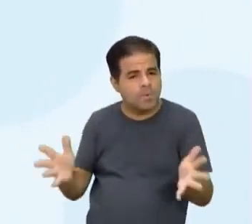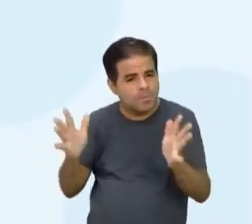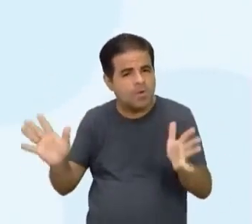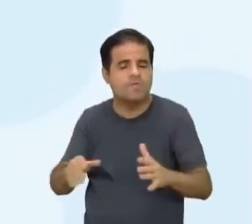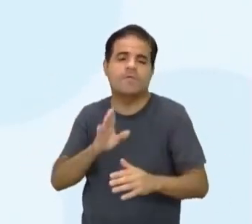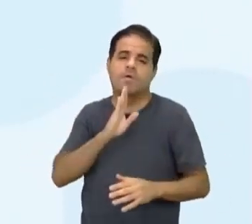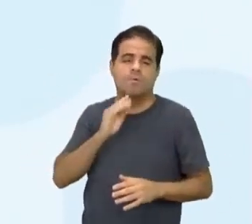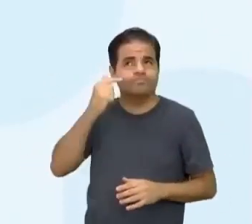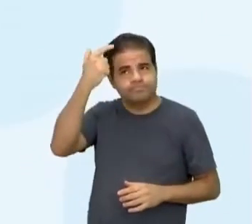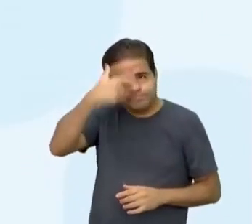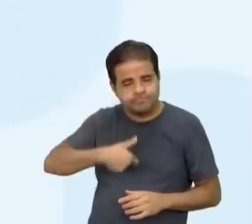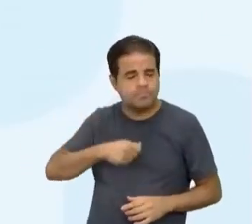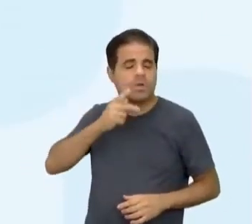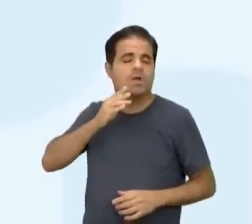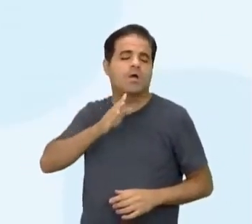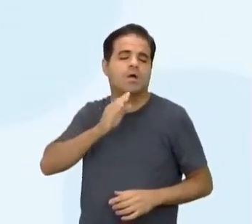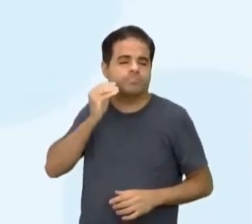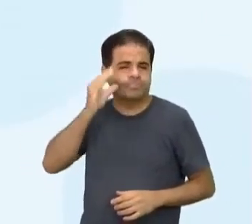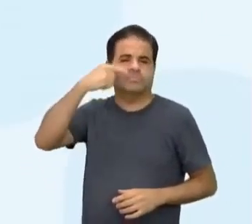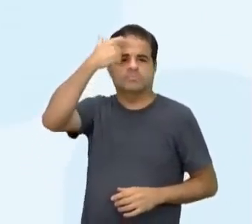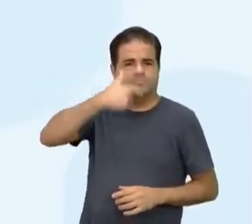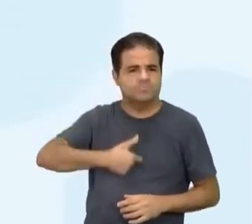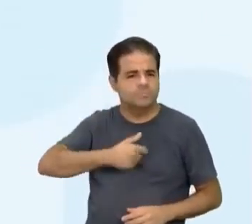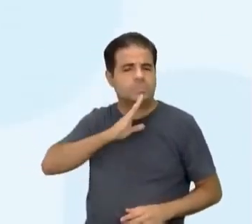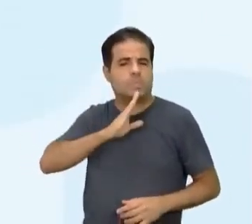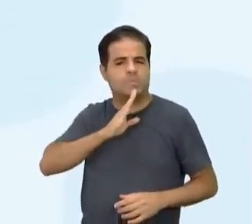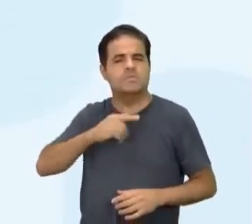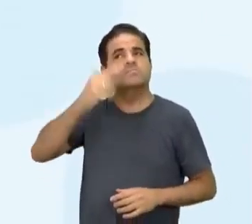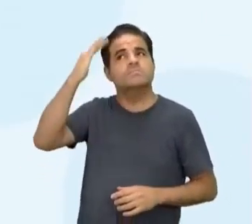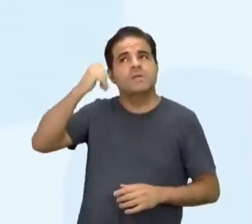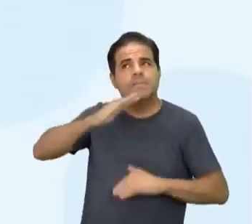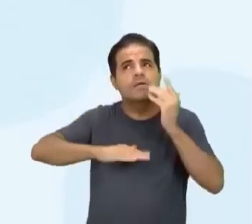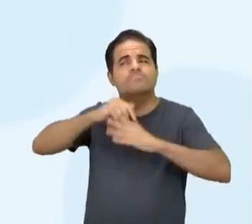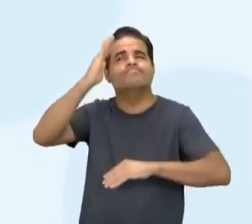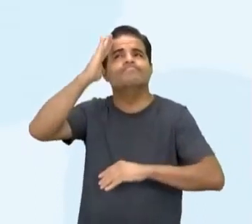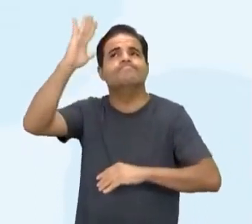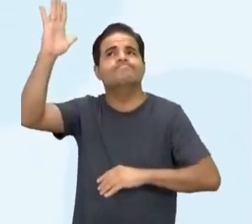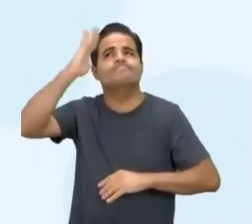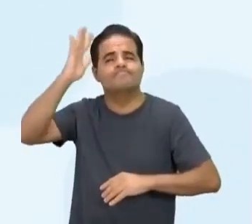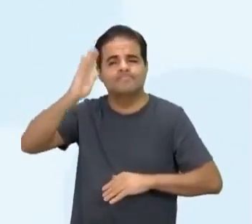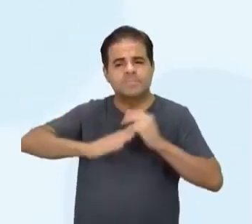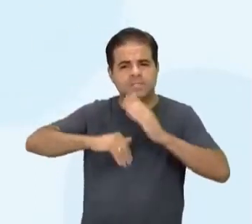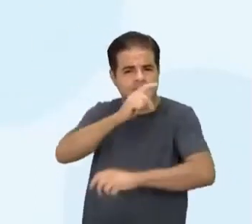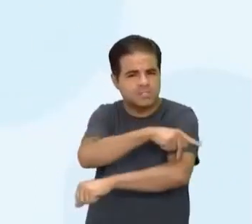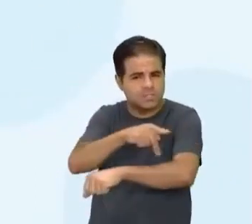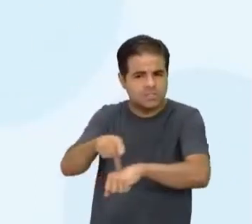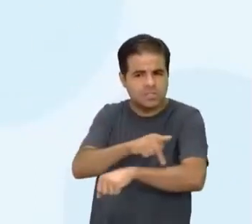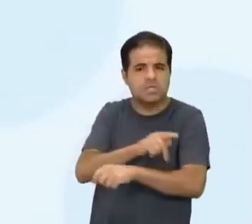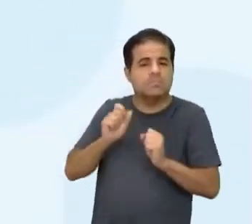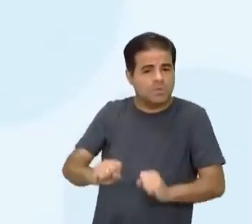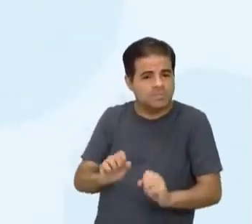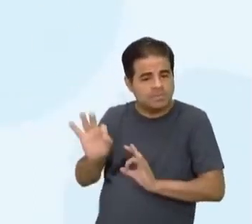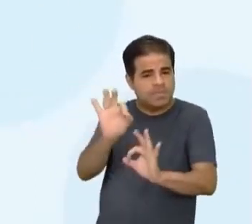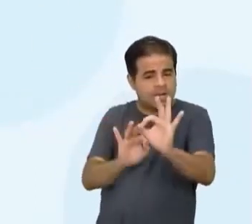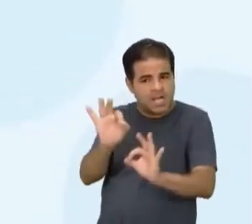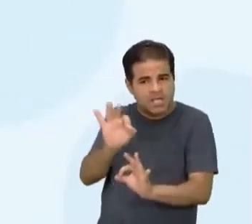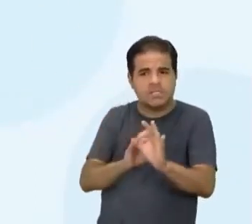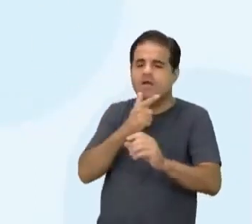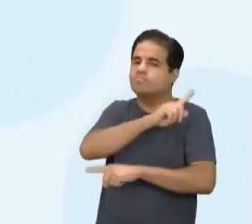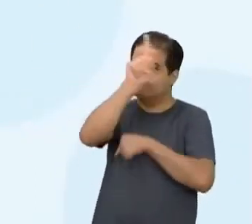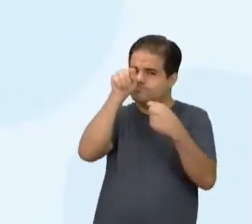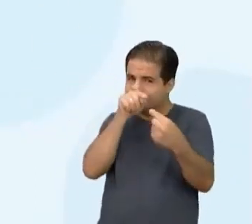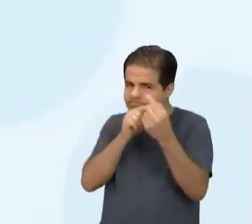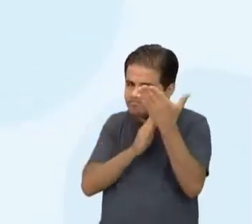o autoconhecimento. Essa é a ideia aí dos 4 pilares. A gente pensar em ações, né, pedagógicas que sejam planejadas, que a gente consiga